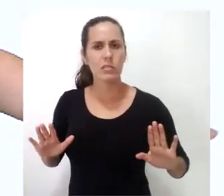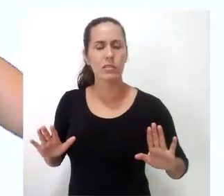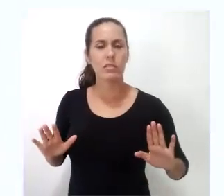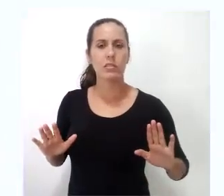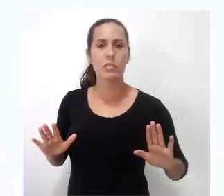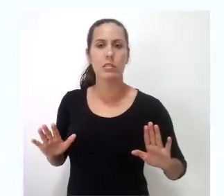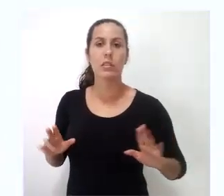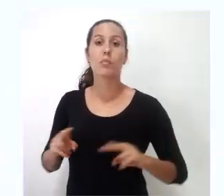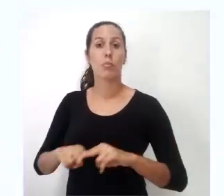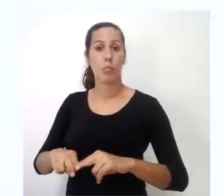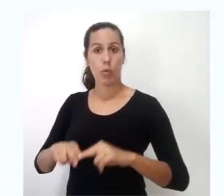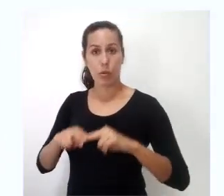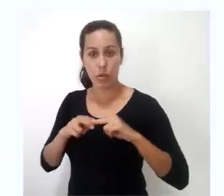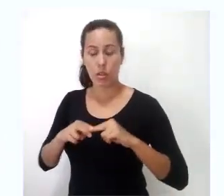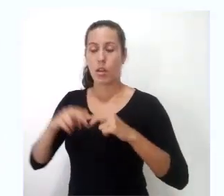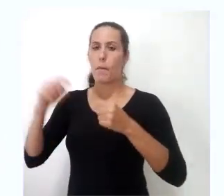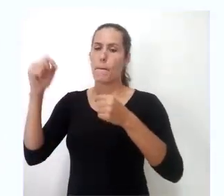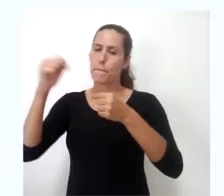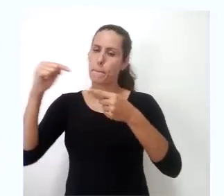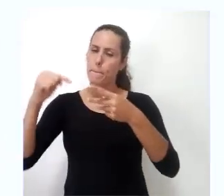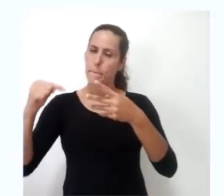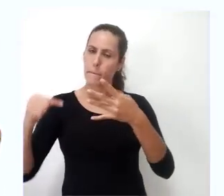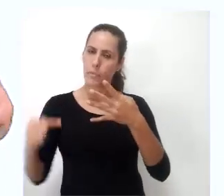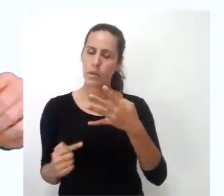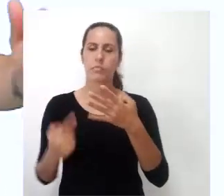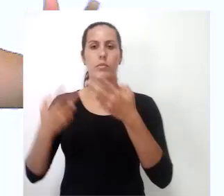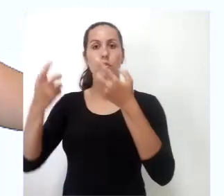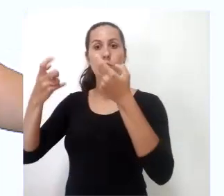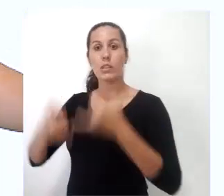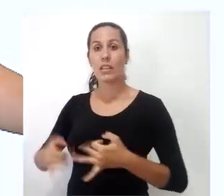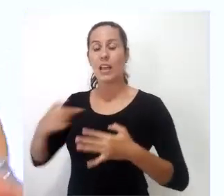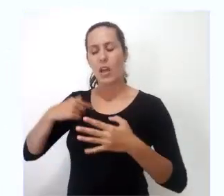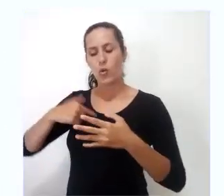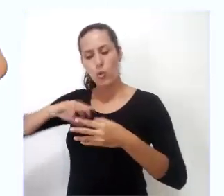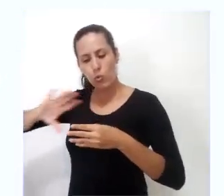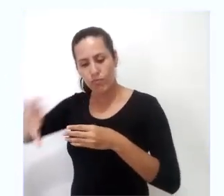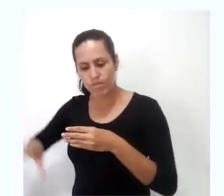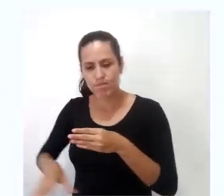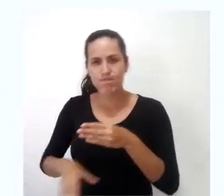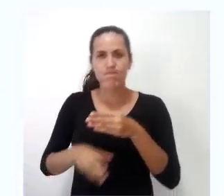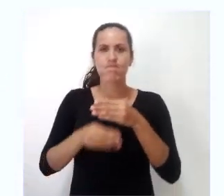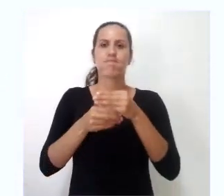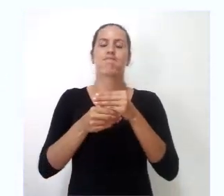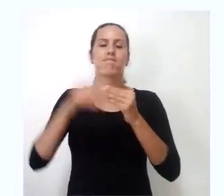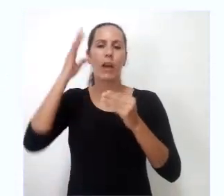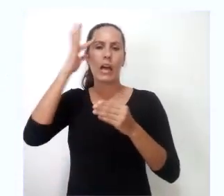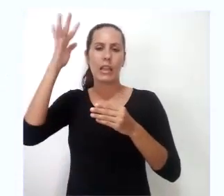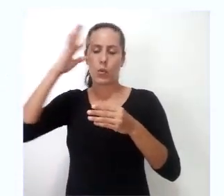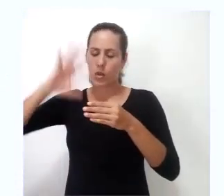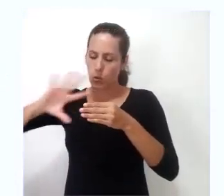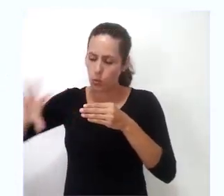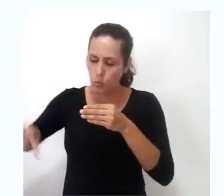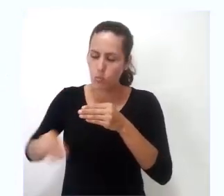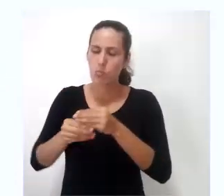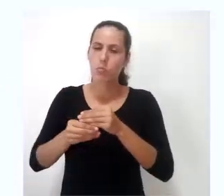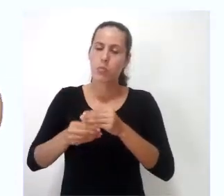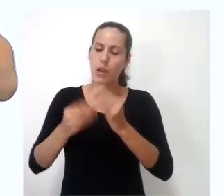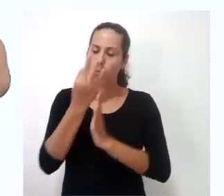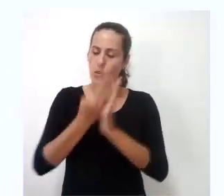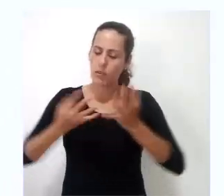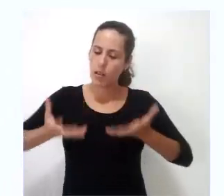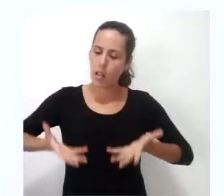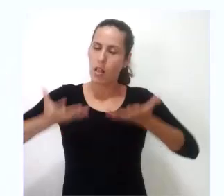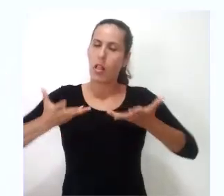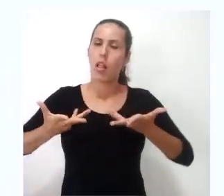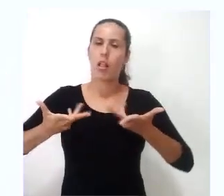assim, mas eu penso assim de acordo com isso e aquilo. Então, eu estou fundamentando, eu penso assim de